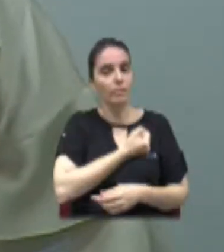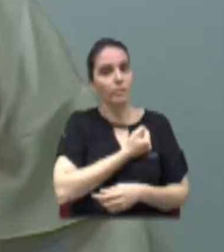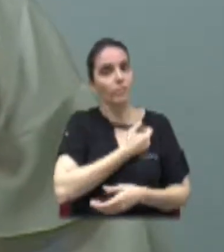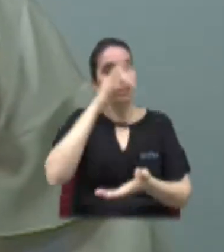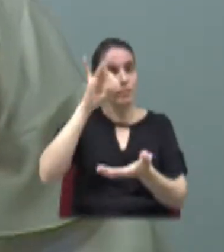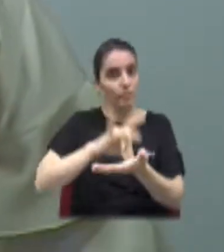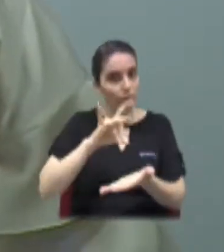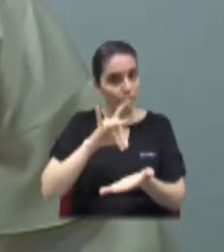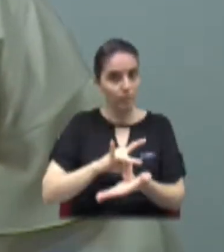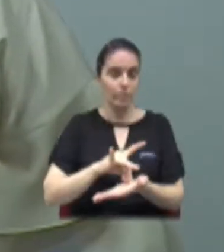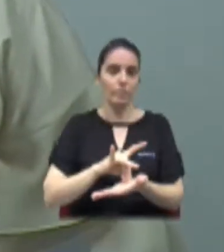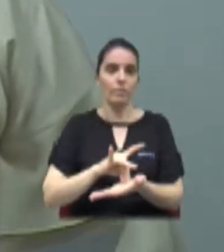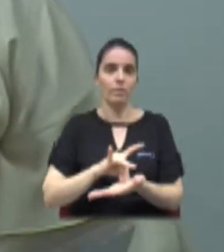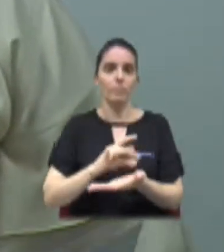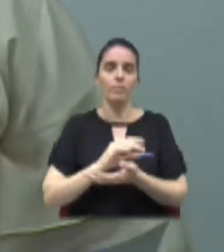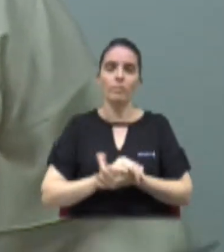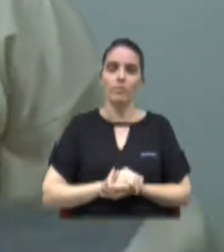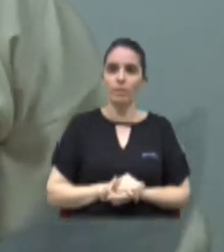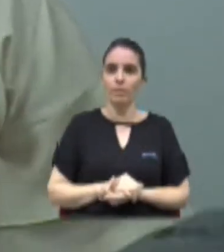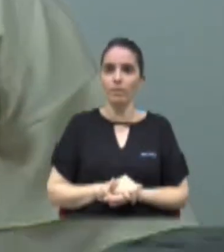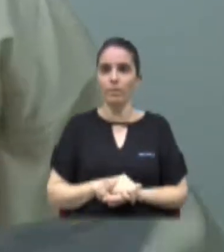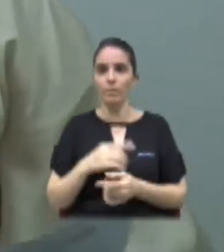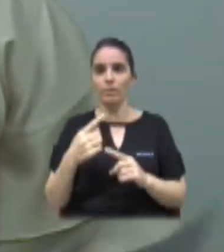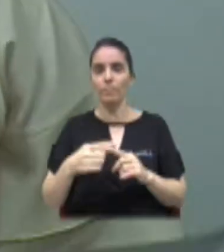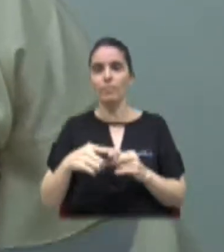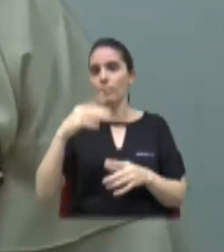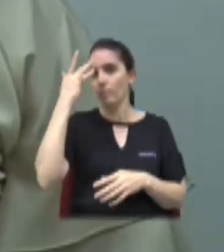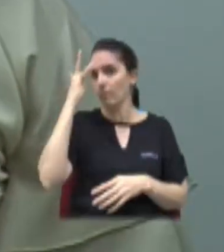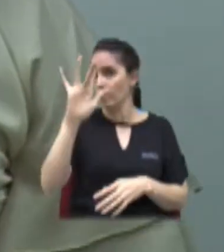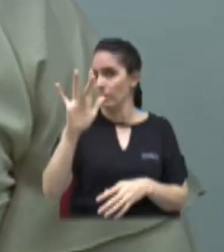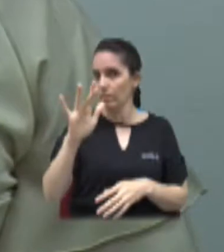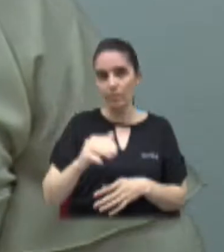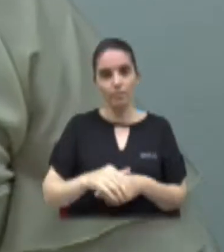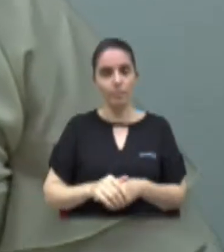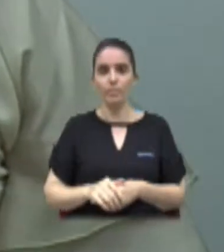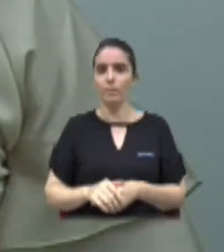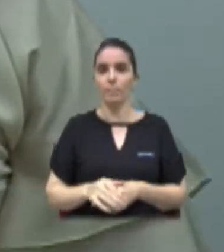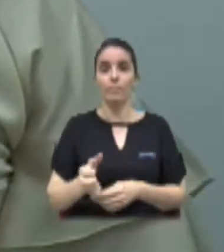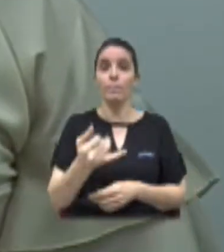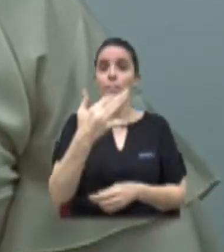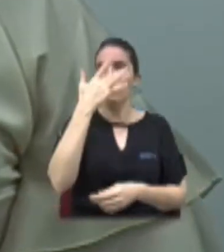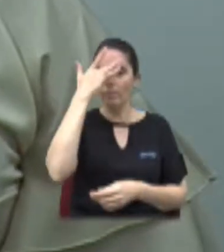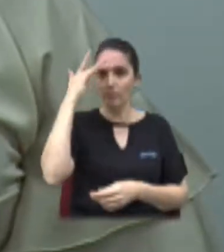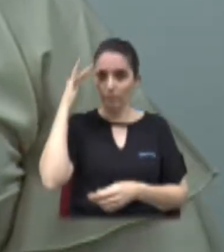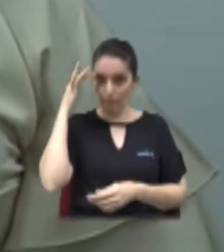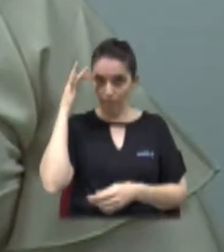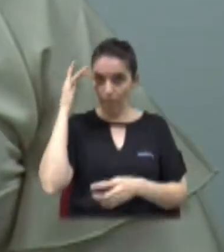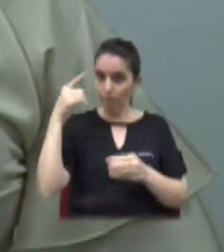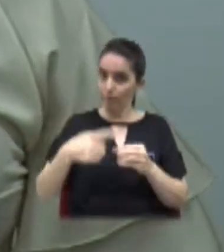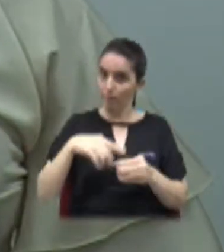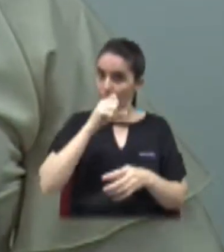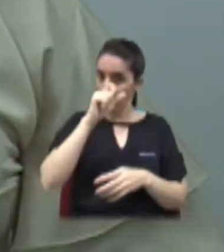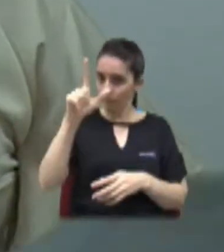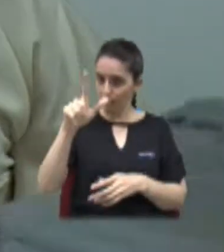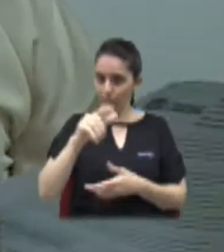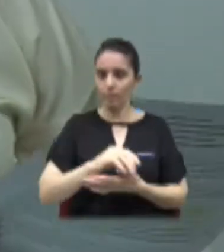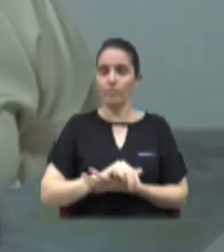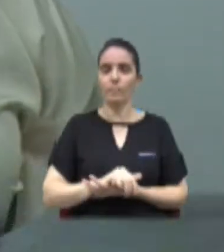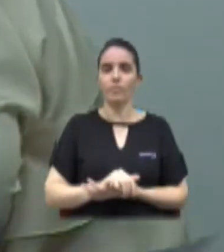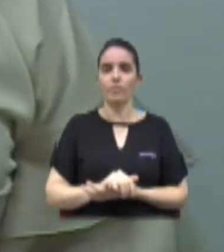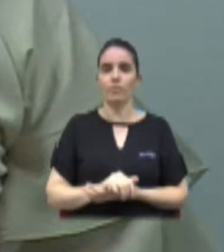nos envie, que o executivo nos envie, realmente a quantidade de pessoas que hoje estão cadastradas no programa de